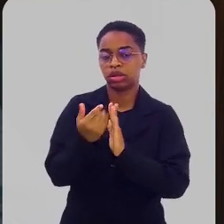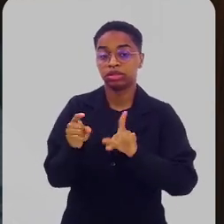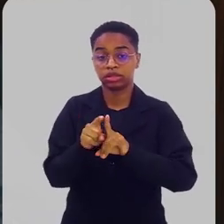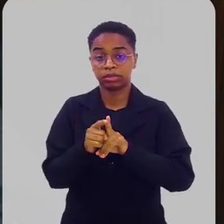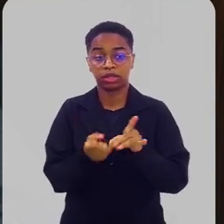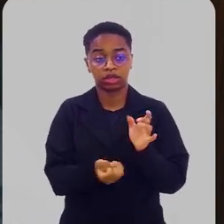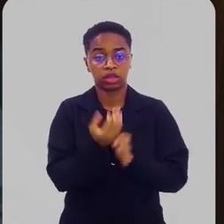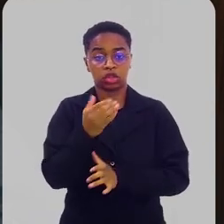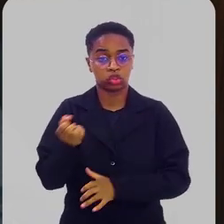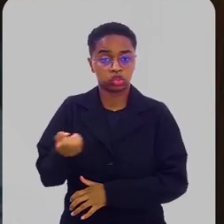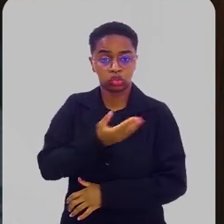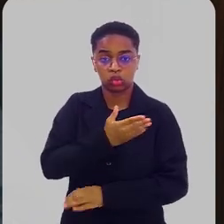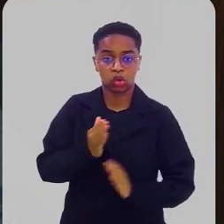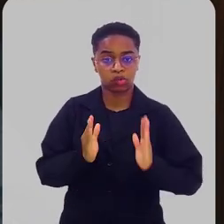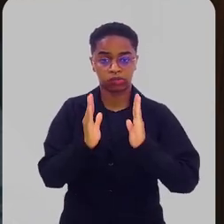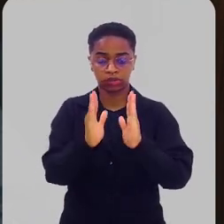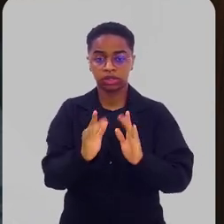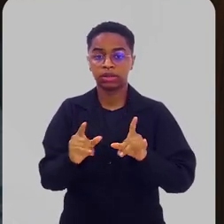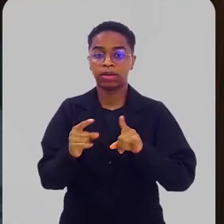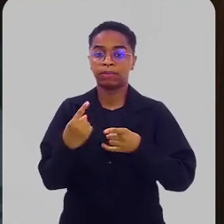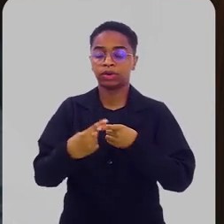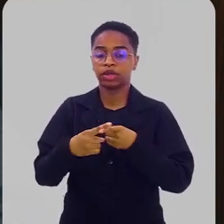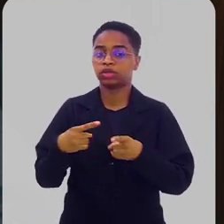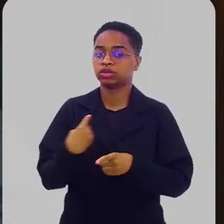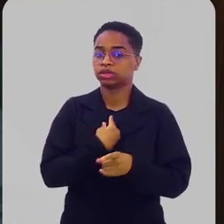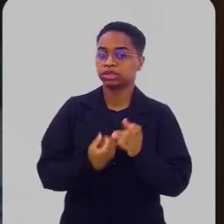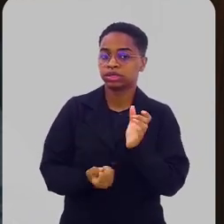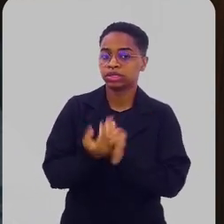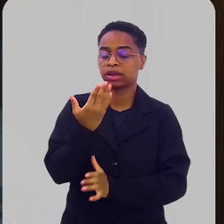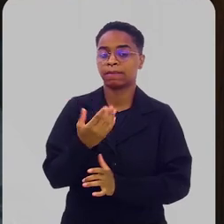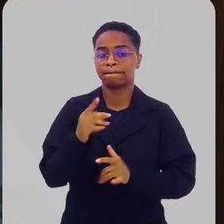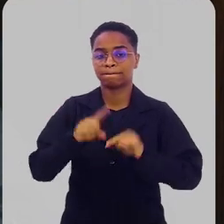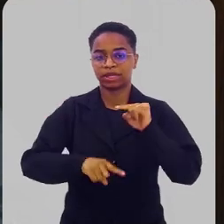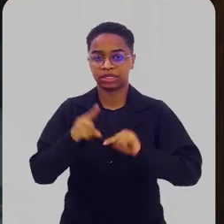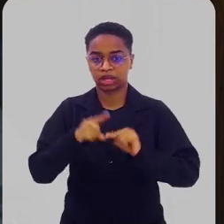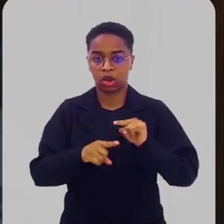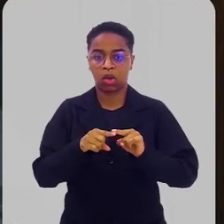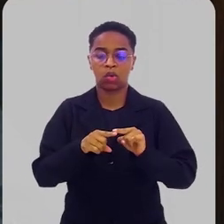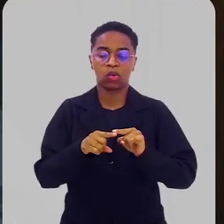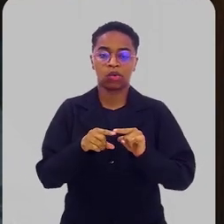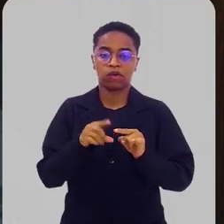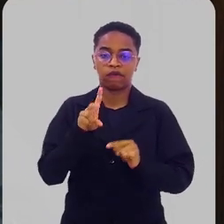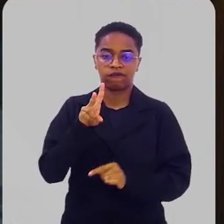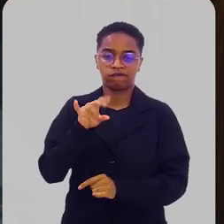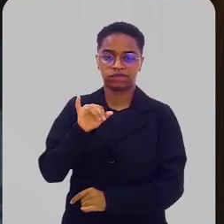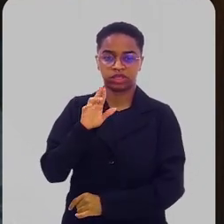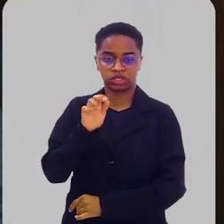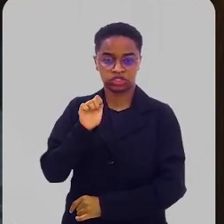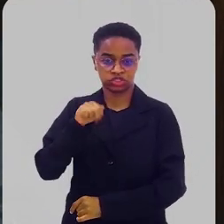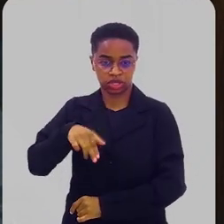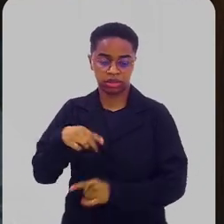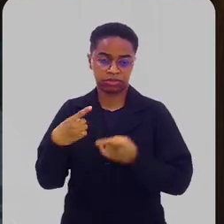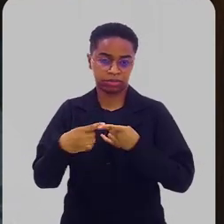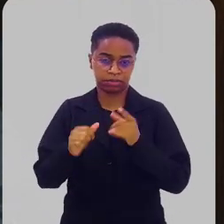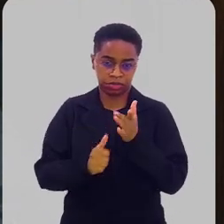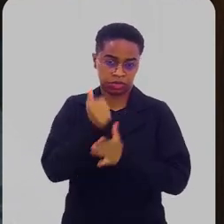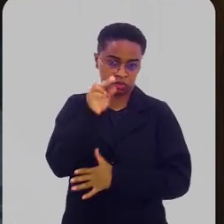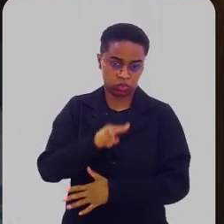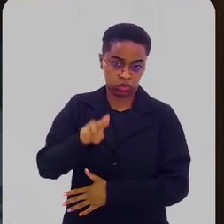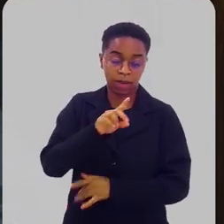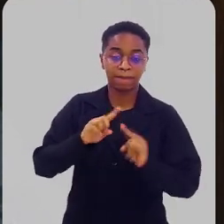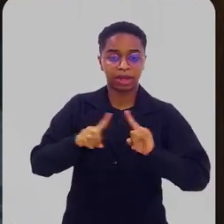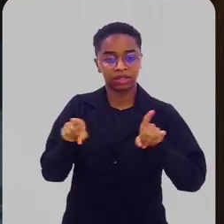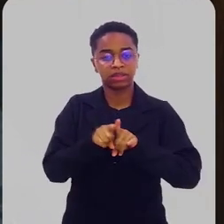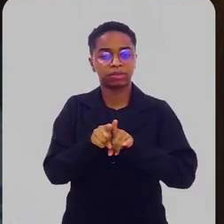cadeias, então além de a gente produzir a resina, a matéria-prima fóssil, que a gente fala que é a virgem, a gente também hoje oferece aos nossos